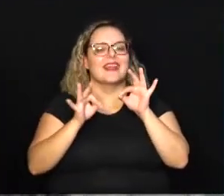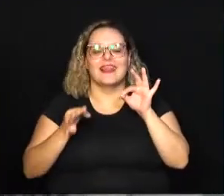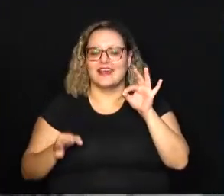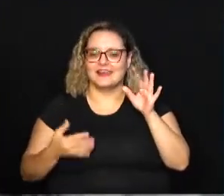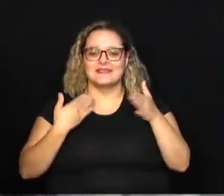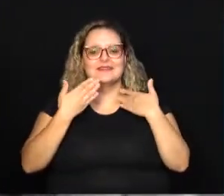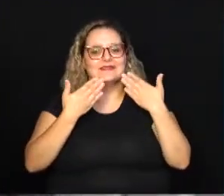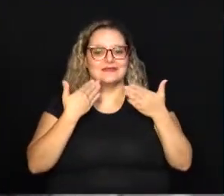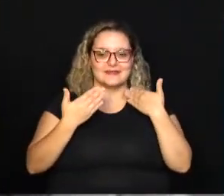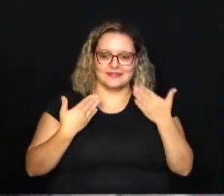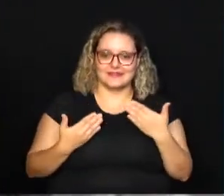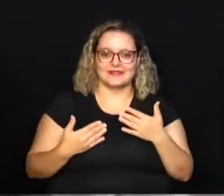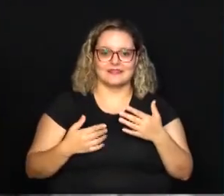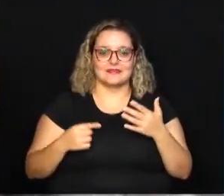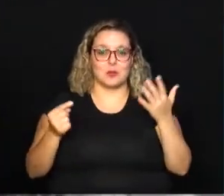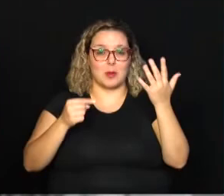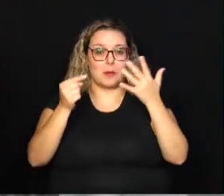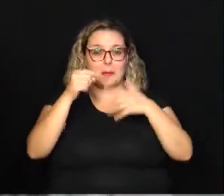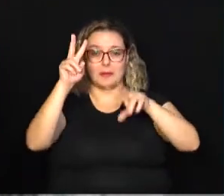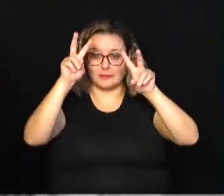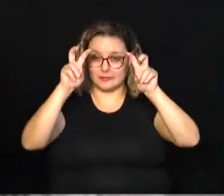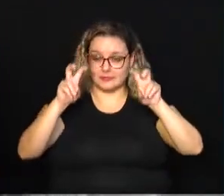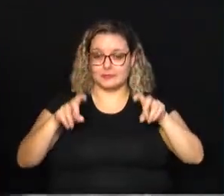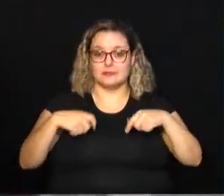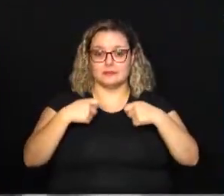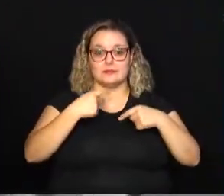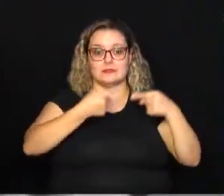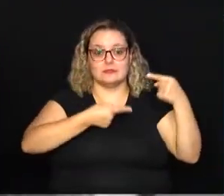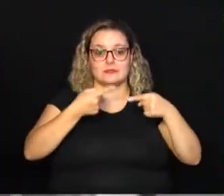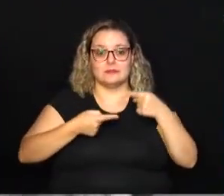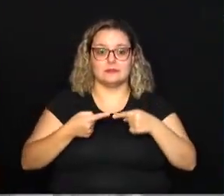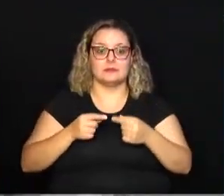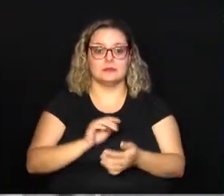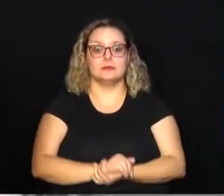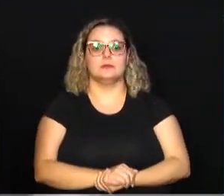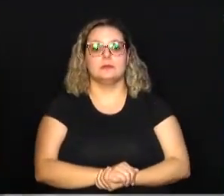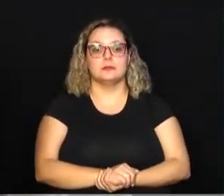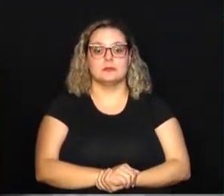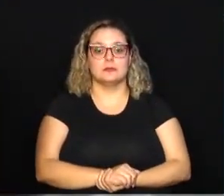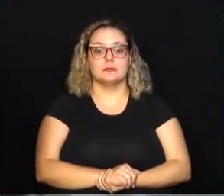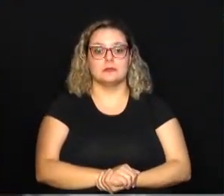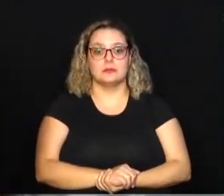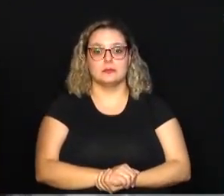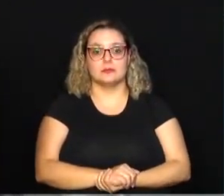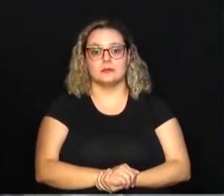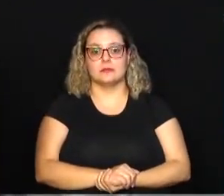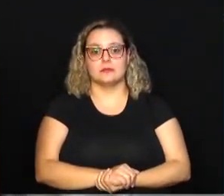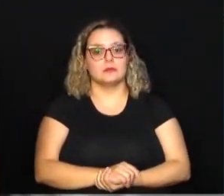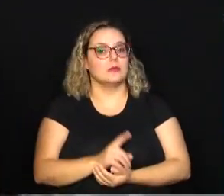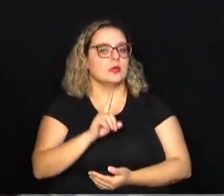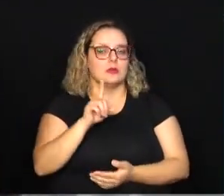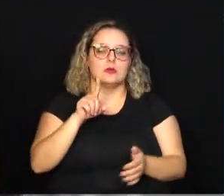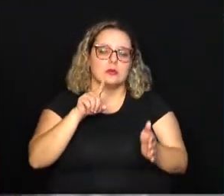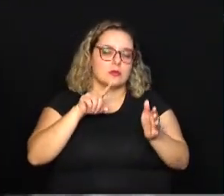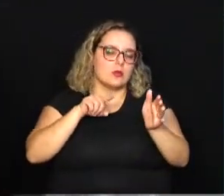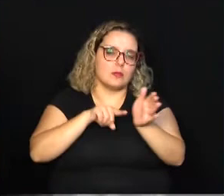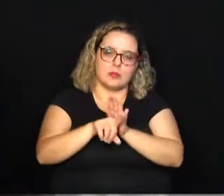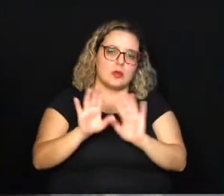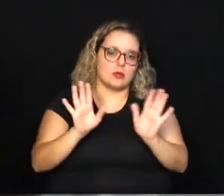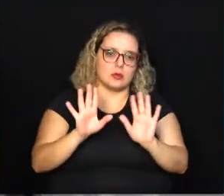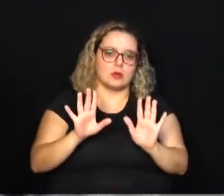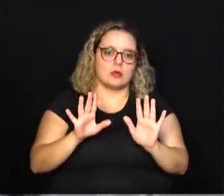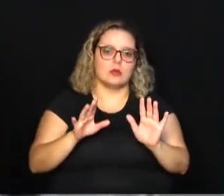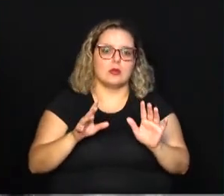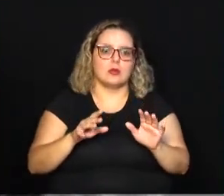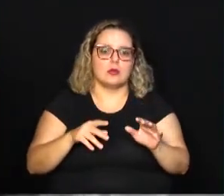coisas, porque tem tanto assunto que a gente precisaria debater e discutir, e aí minha questão não é nem uma pergunta, é um comentário que eu sei que